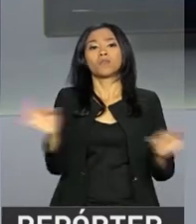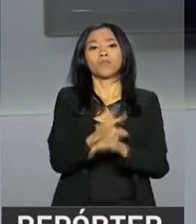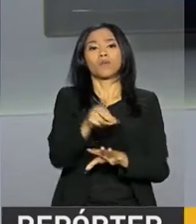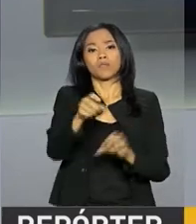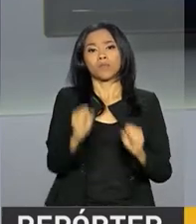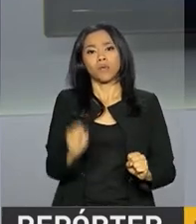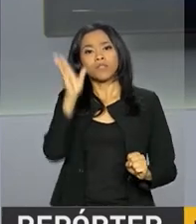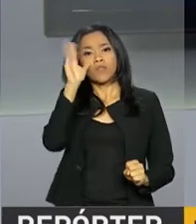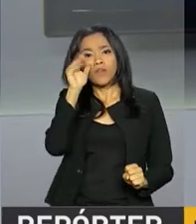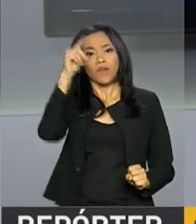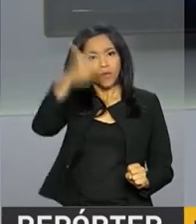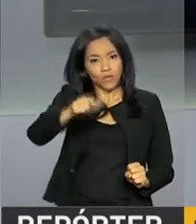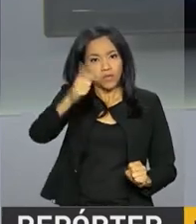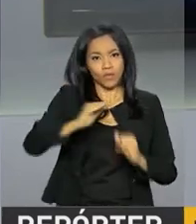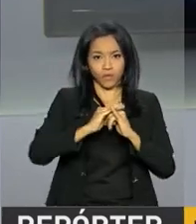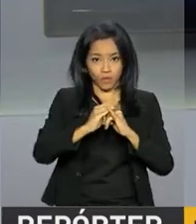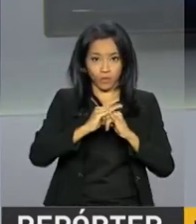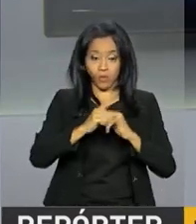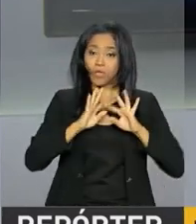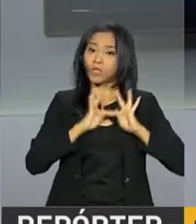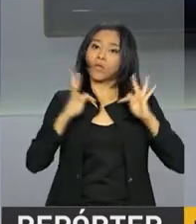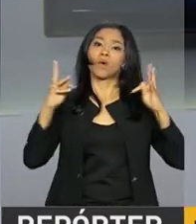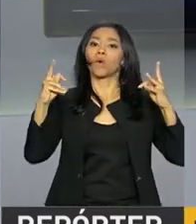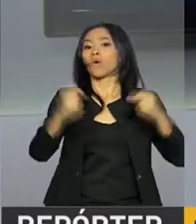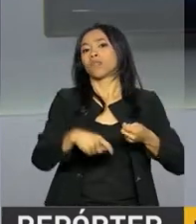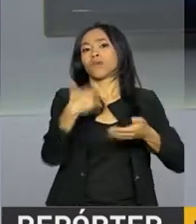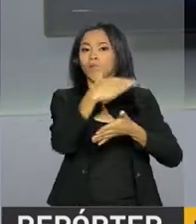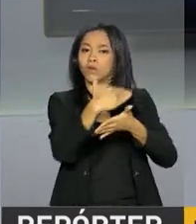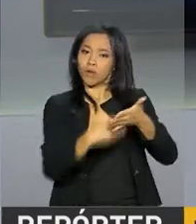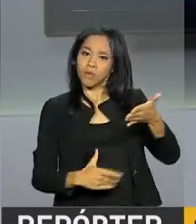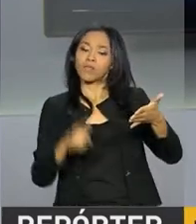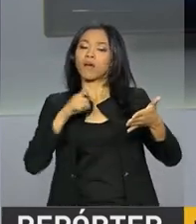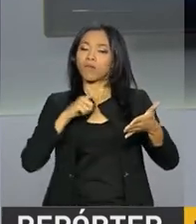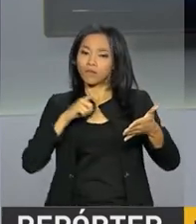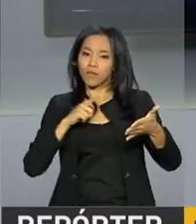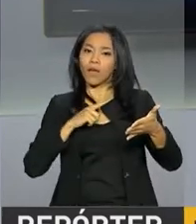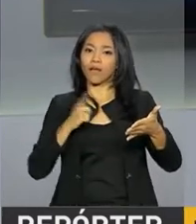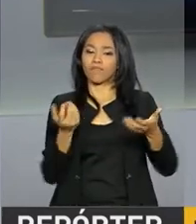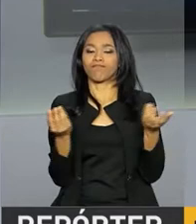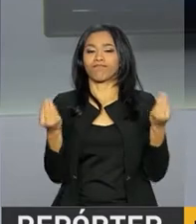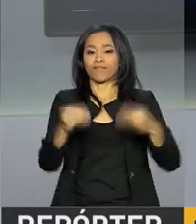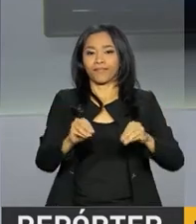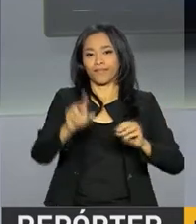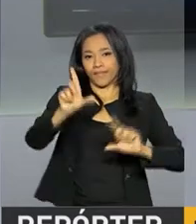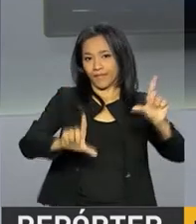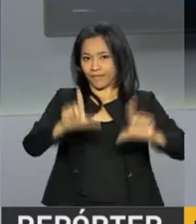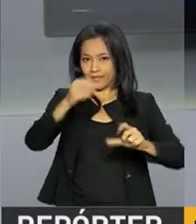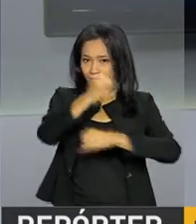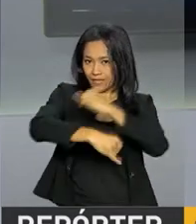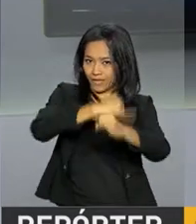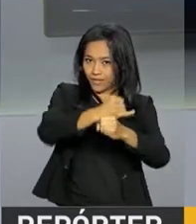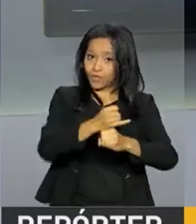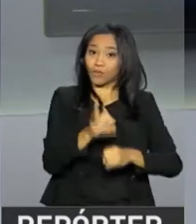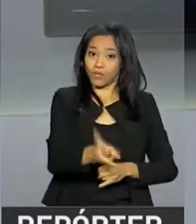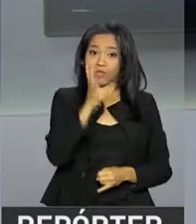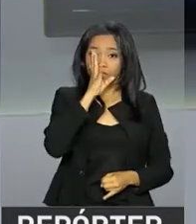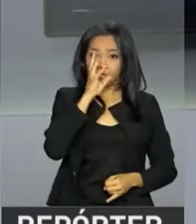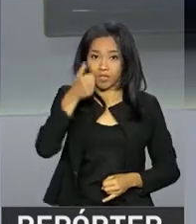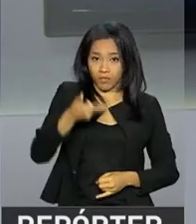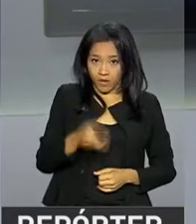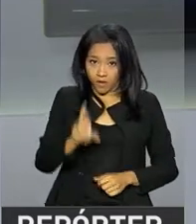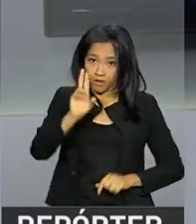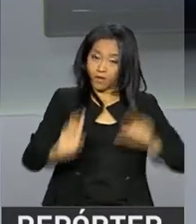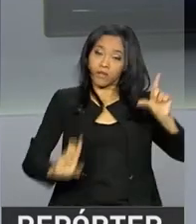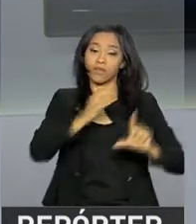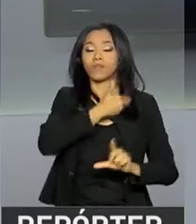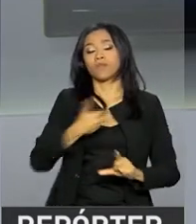Você pode rever as reportagens no YouTube e toda a nossa programação também está na página da NBR na internet. Continue com a gente na